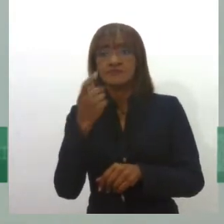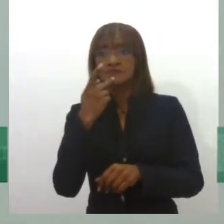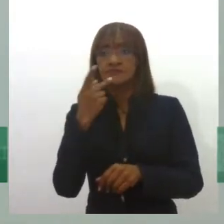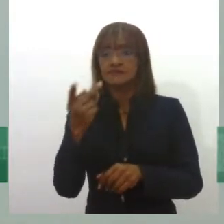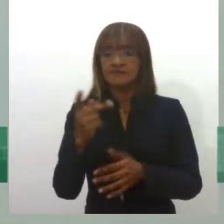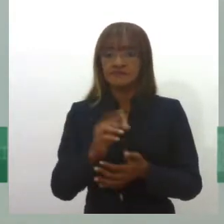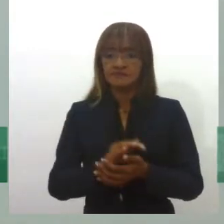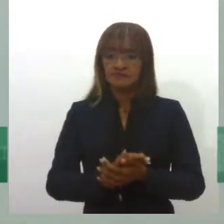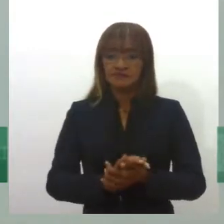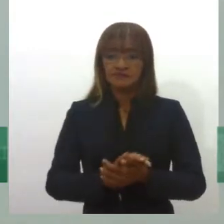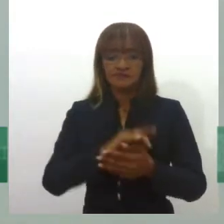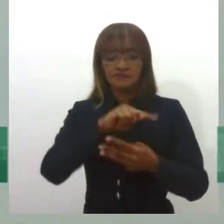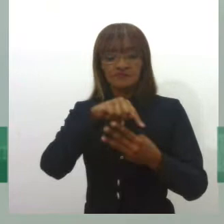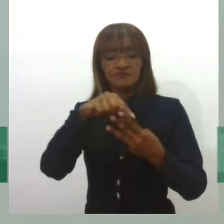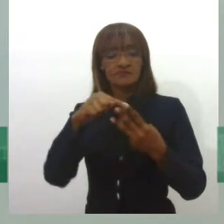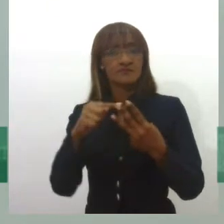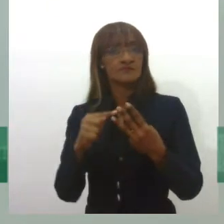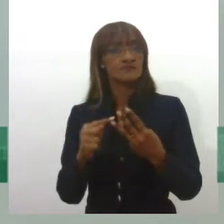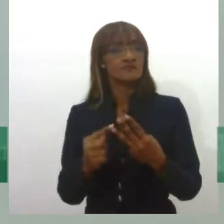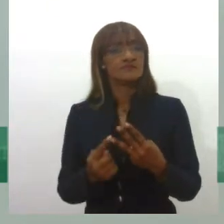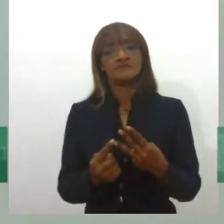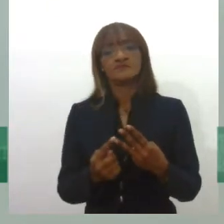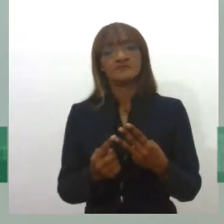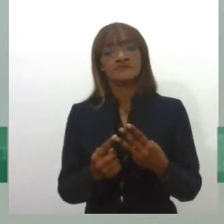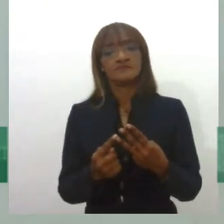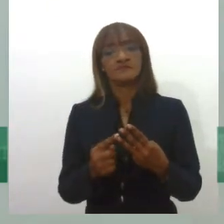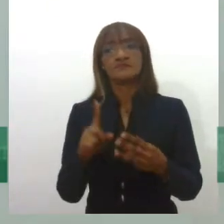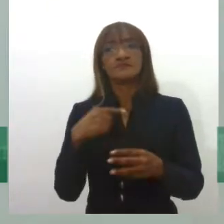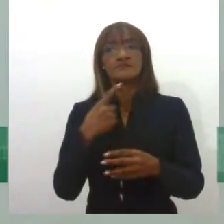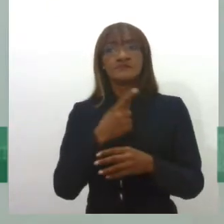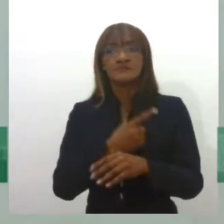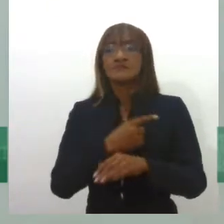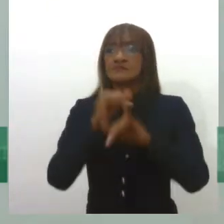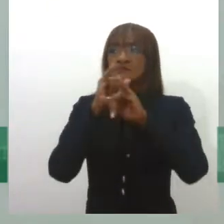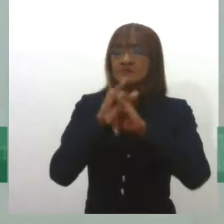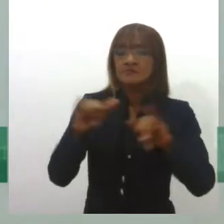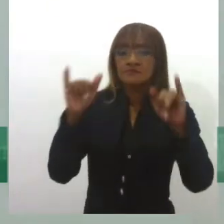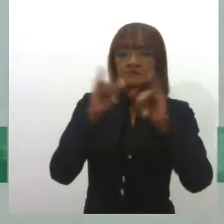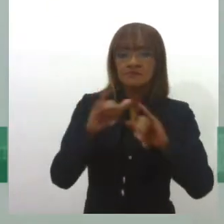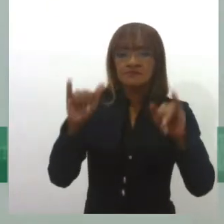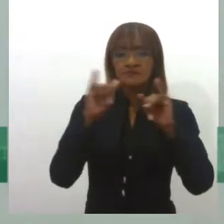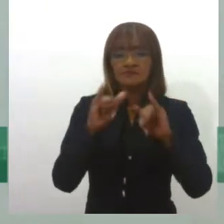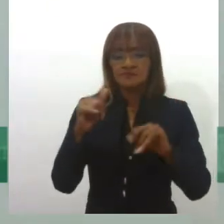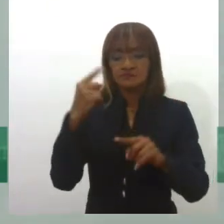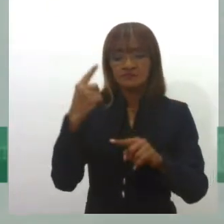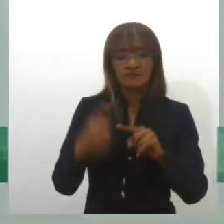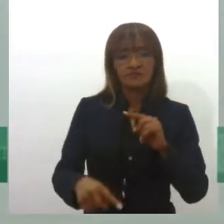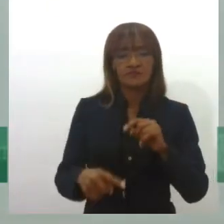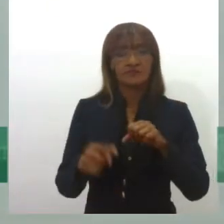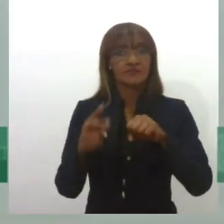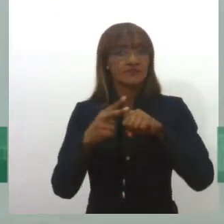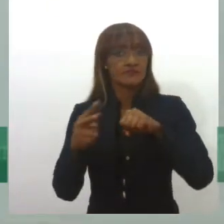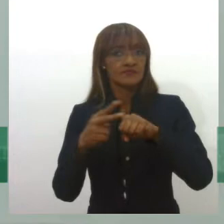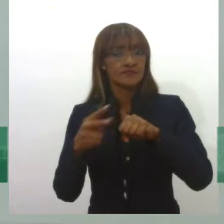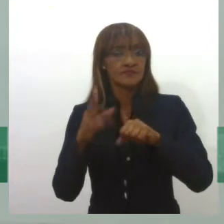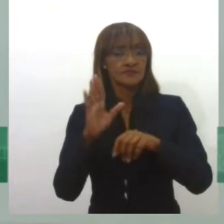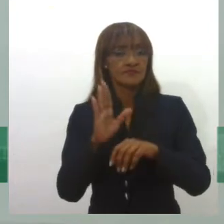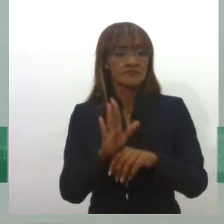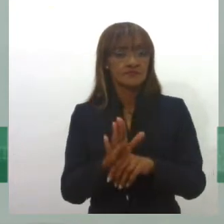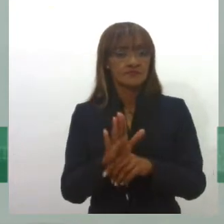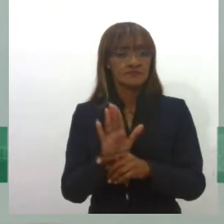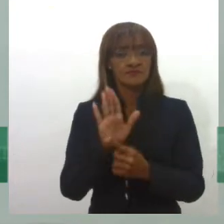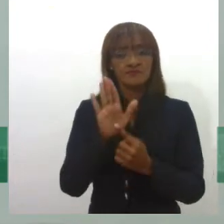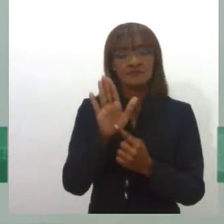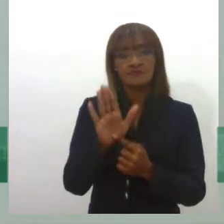escola. Quando nós olhamos as campanhas anti-tabagismo, por exemplo, mostrando os malefícios que